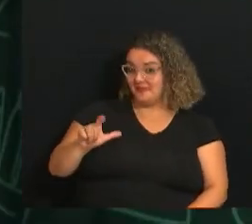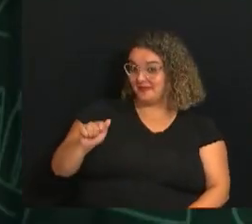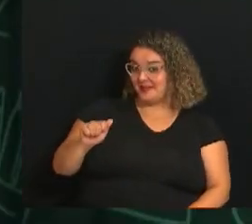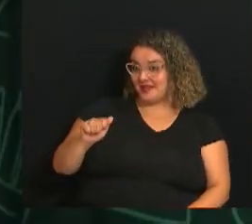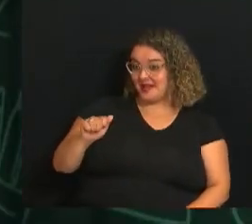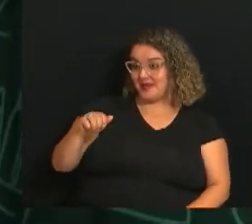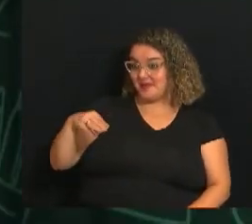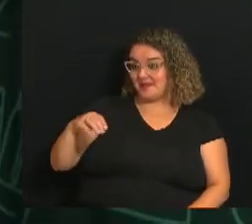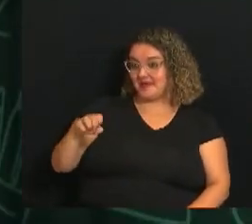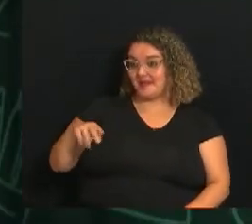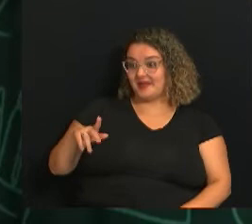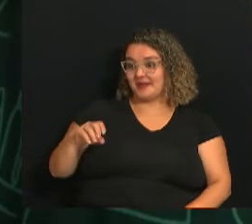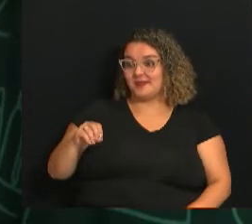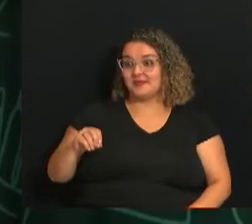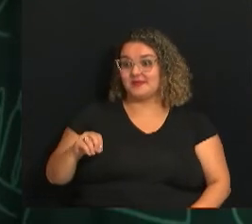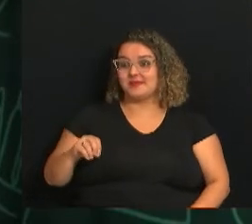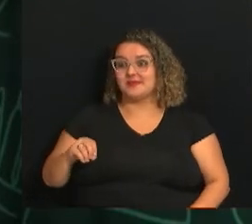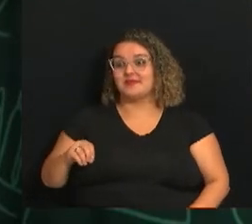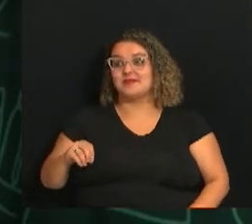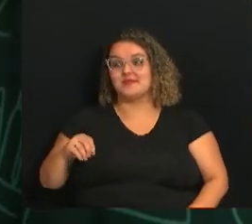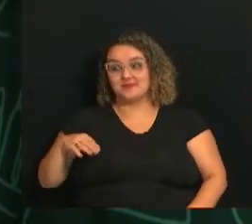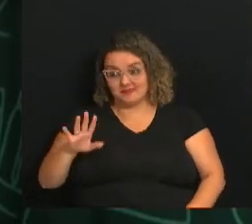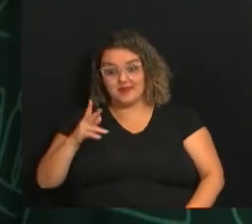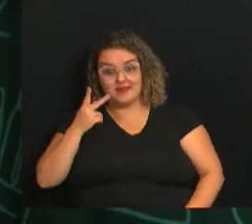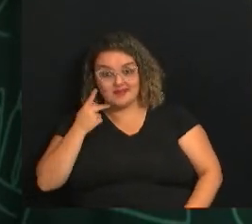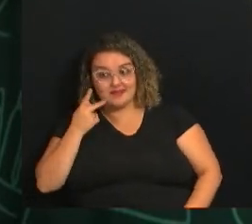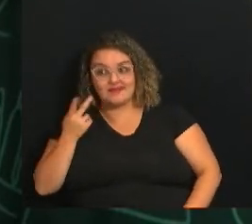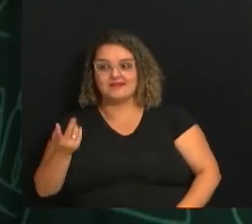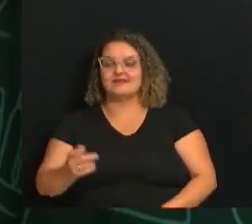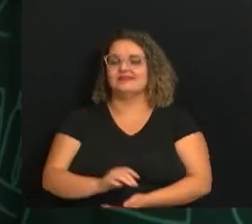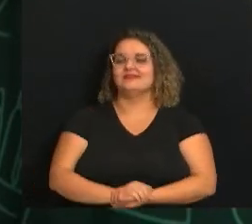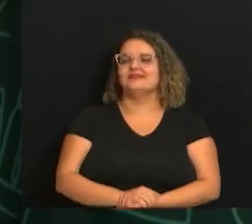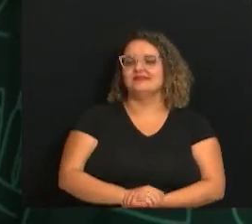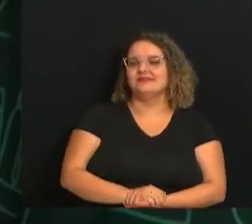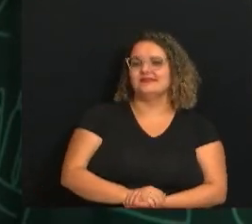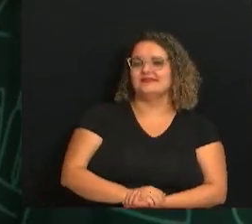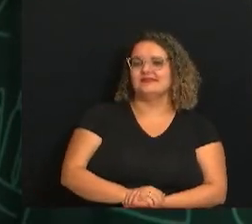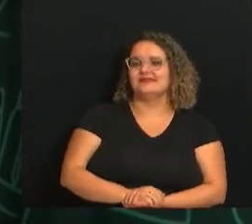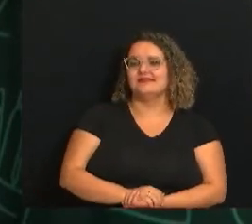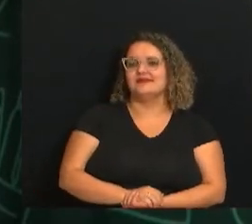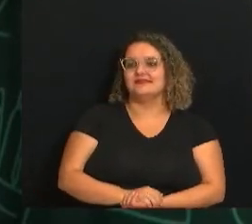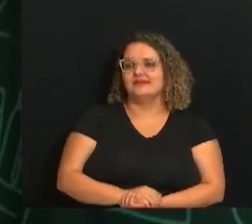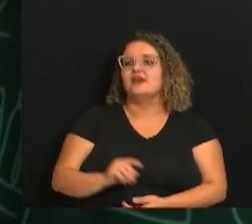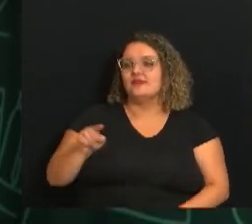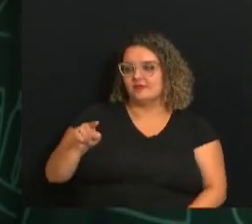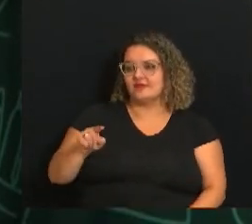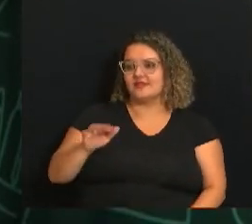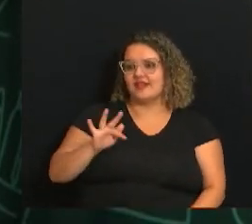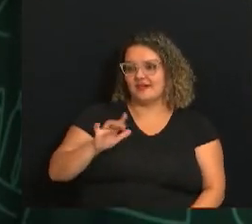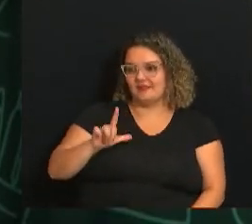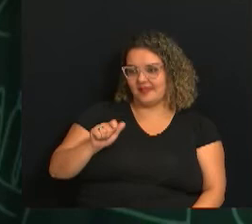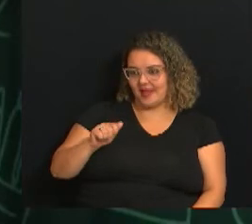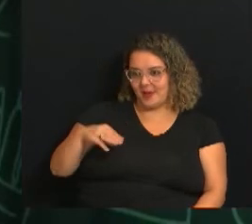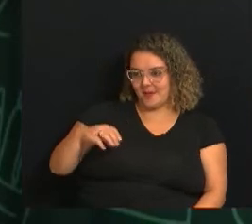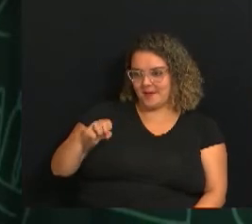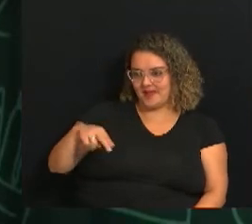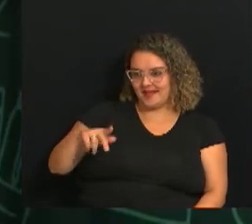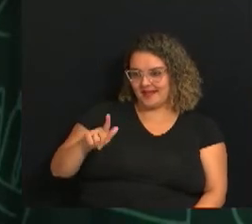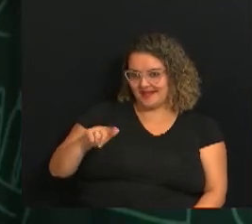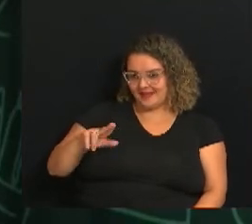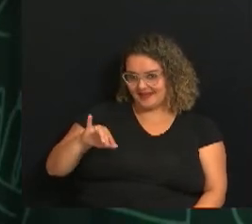Ceará? Sim, eu acho que o Flamengo e depois o Fortaleza, que eles mais Você é flamenguista, pelo jeito, né?